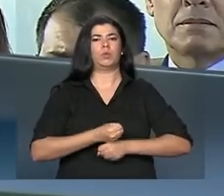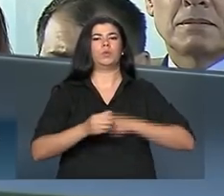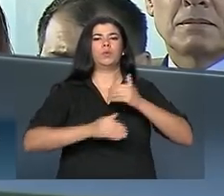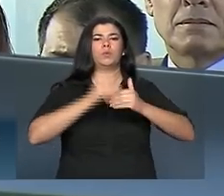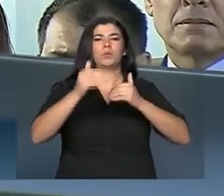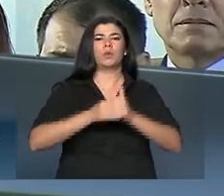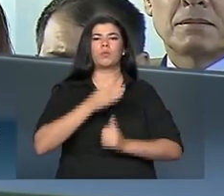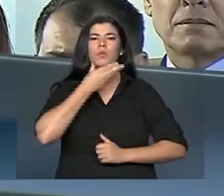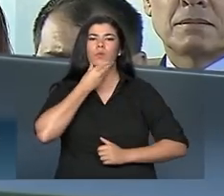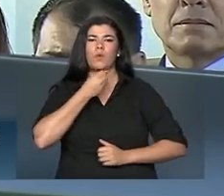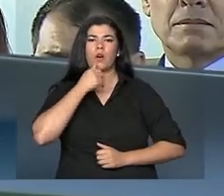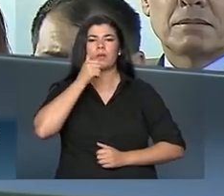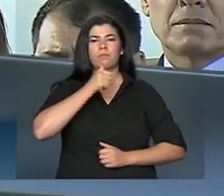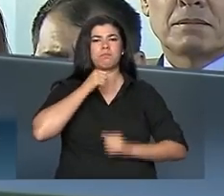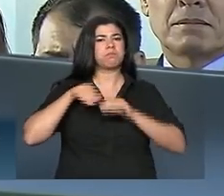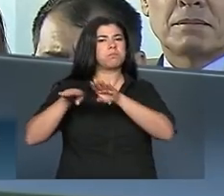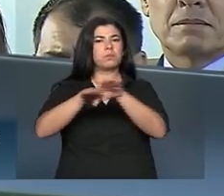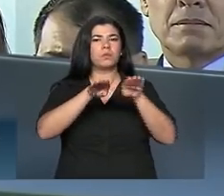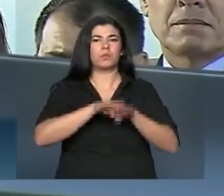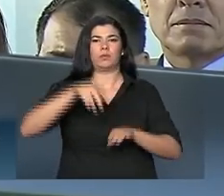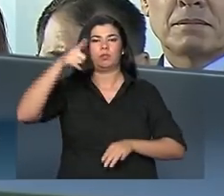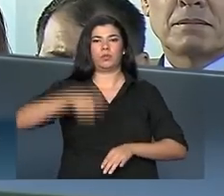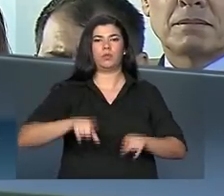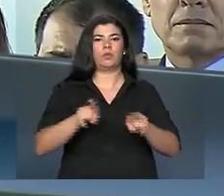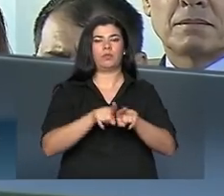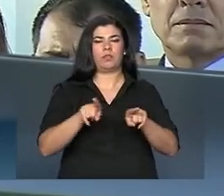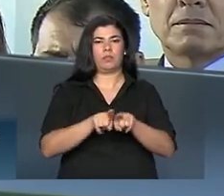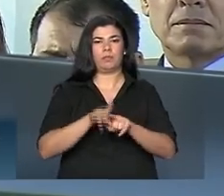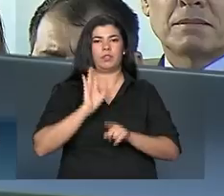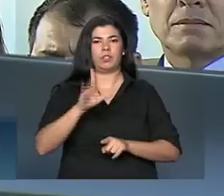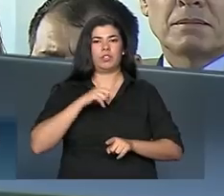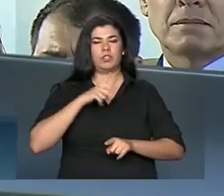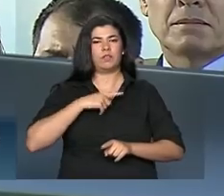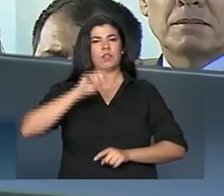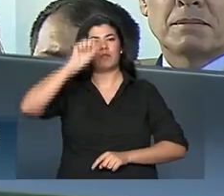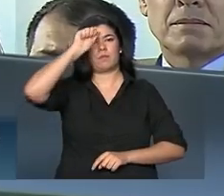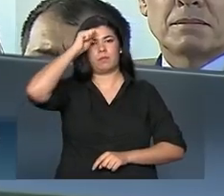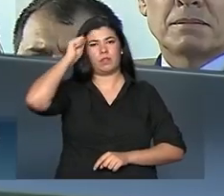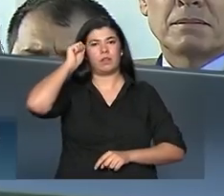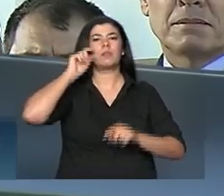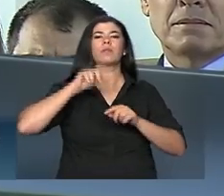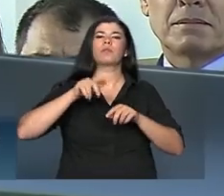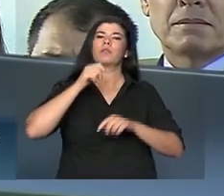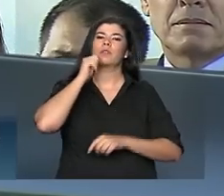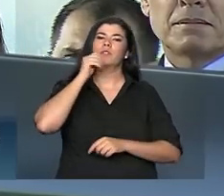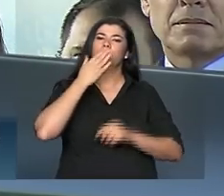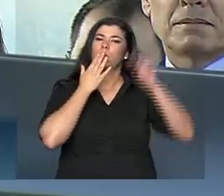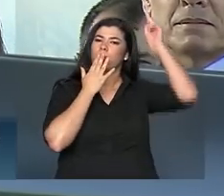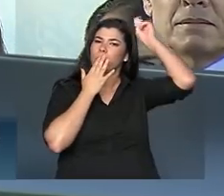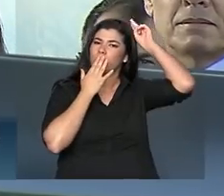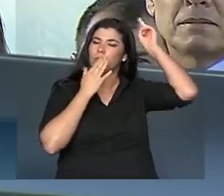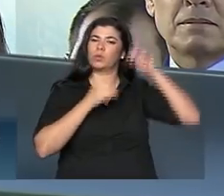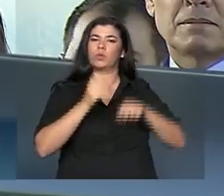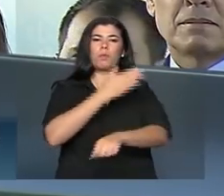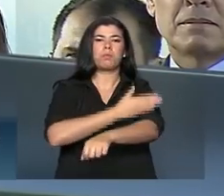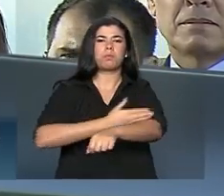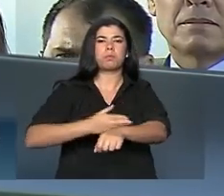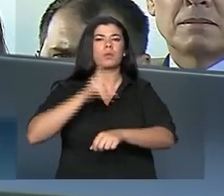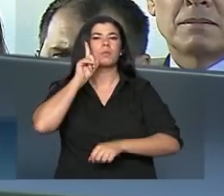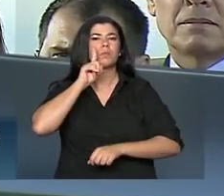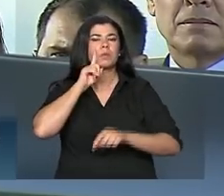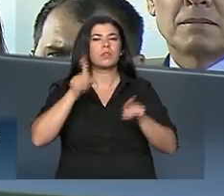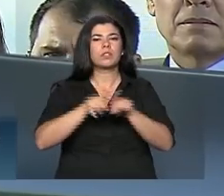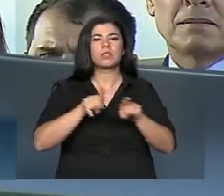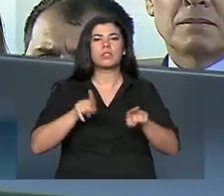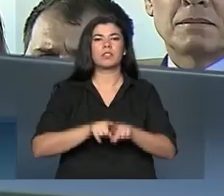e mulheres comuns, mais uma vez, negros, índios, pardos e brancos,